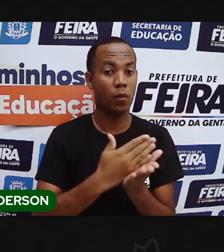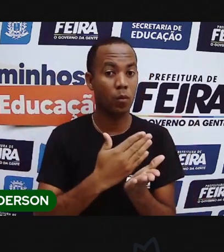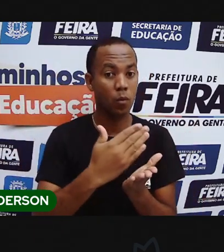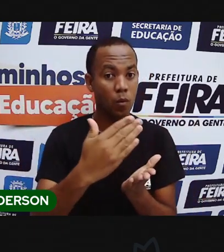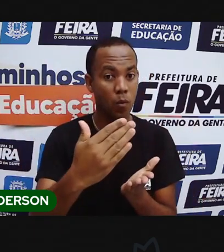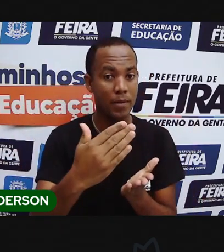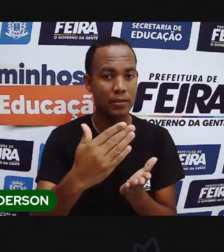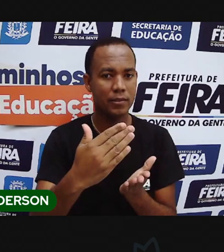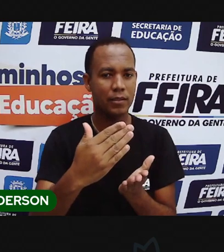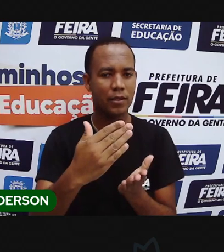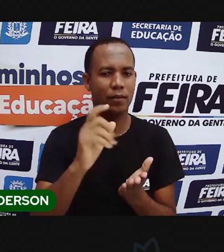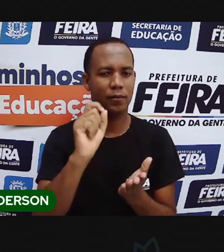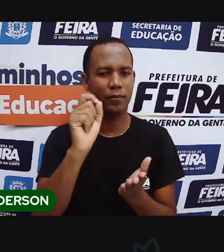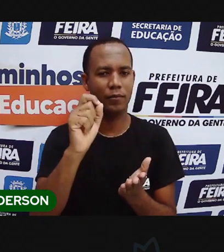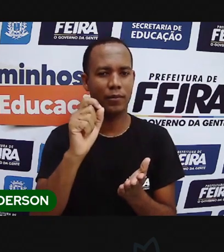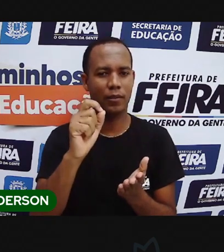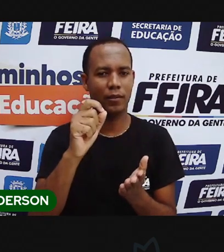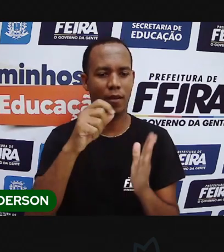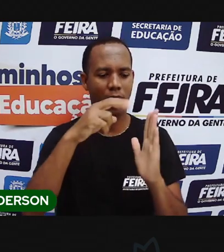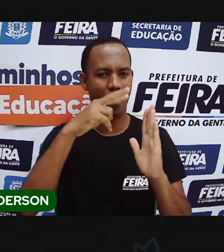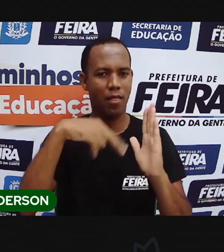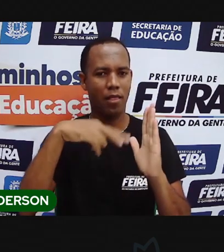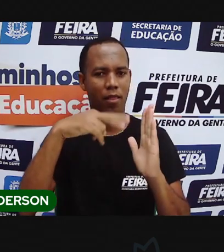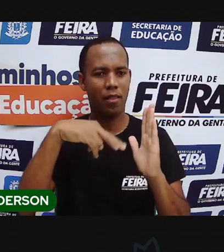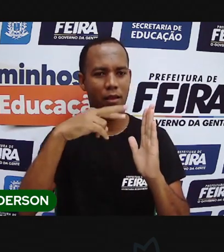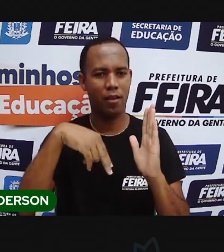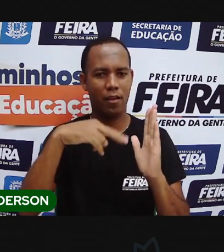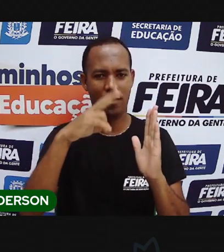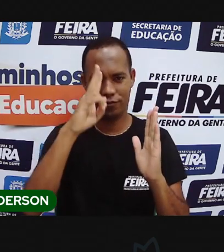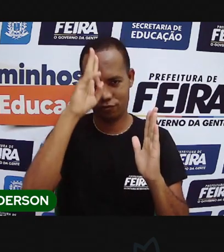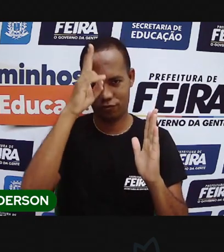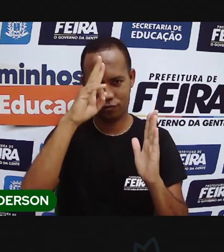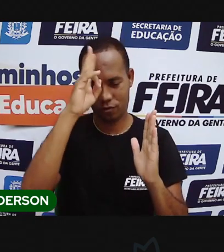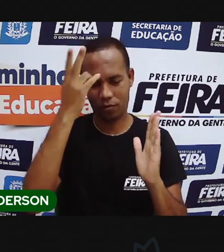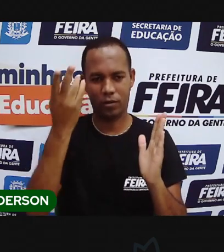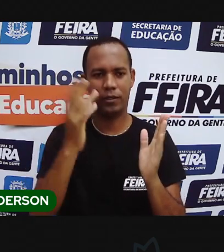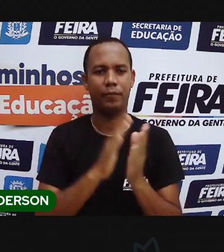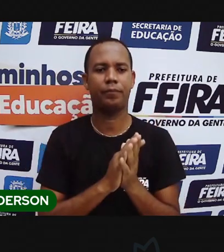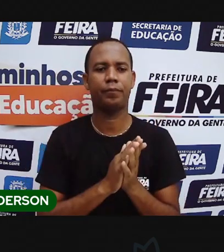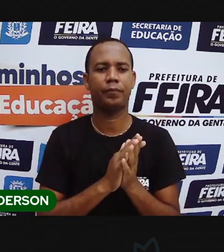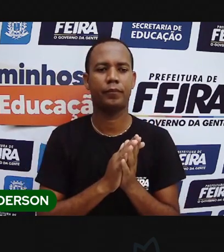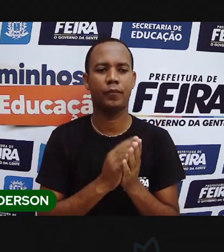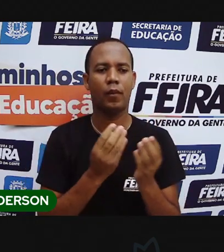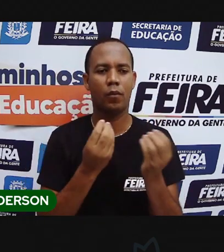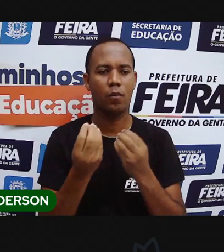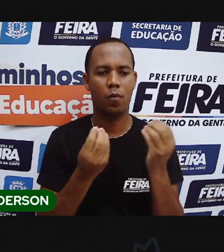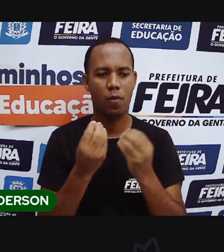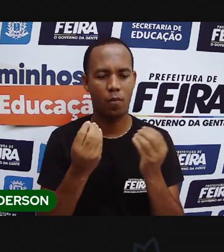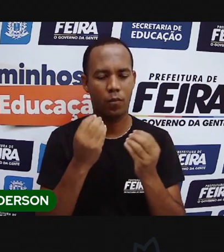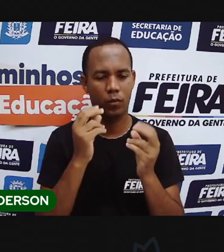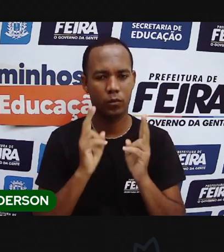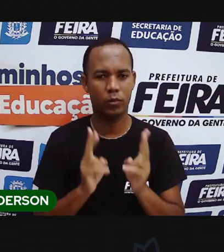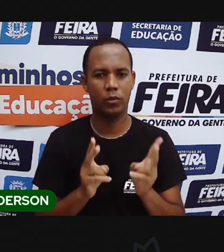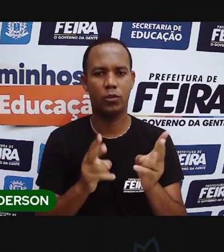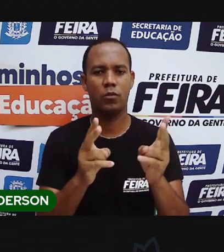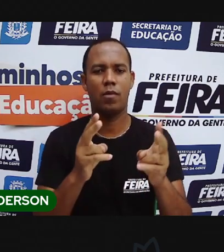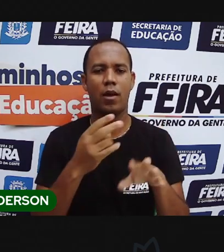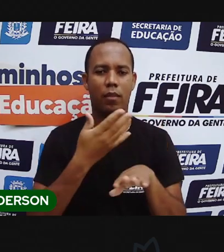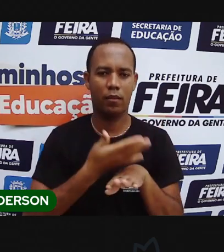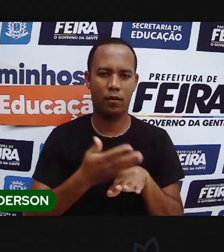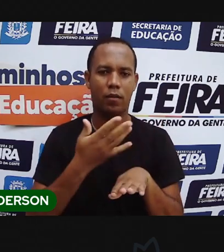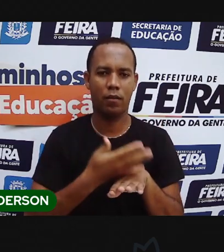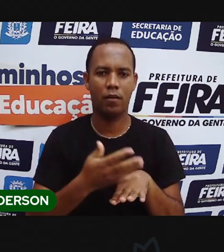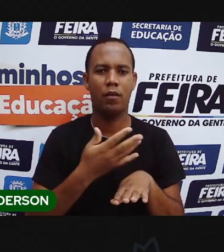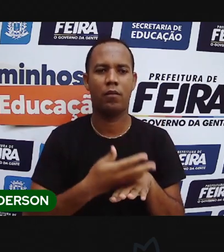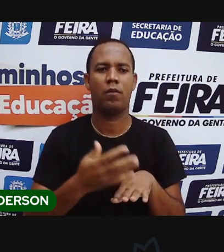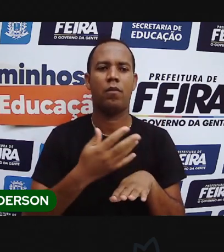leitura, né? Para incentivar vocês aí que estão em casa a lerem, né? A continuar praticando essa leitura.